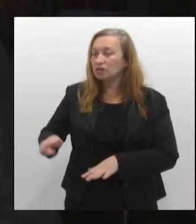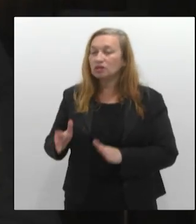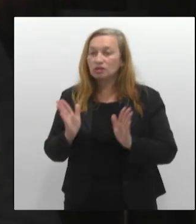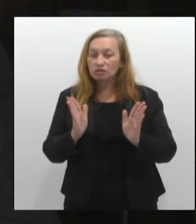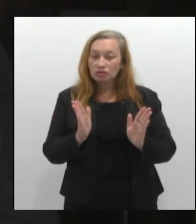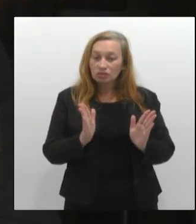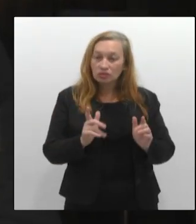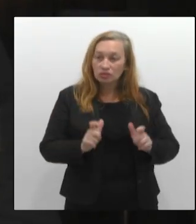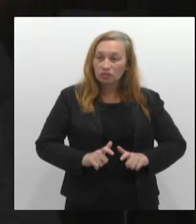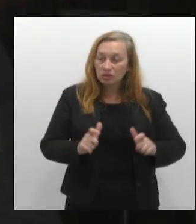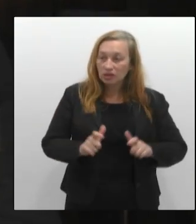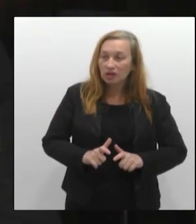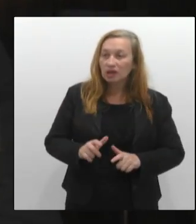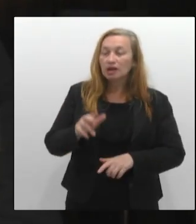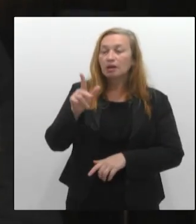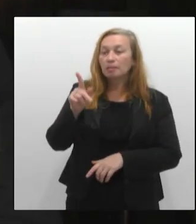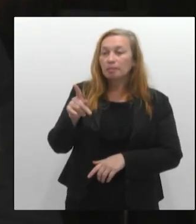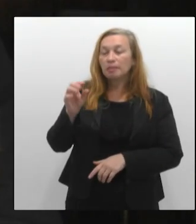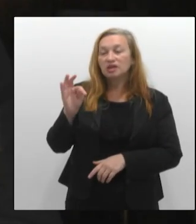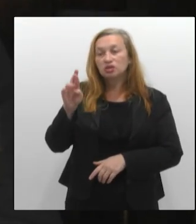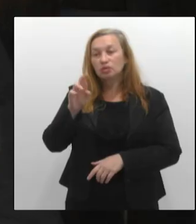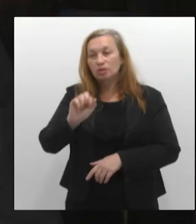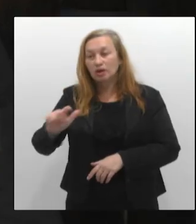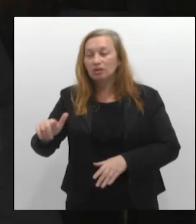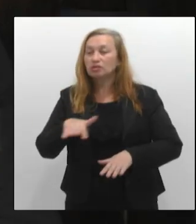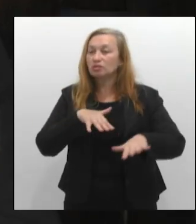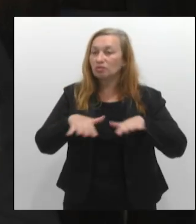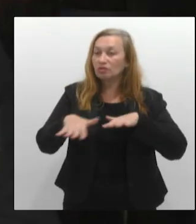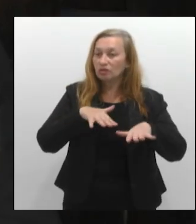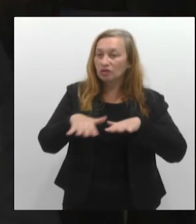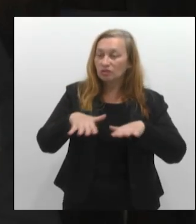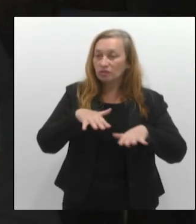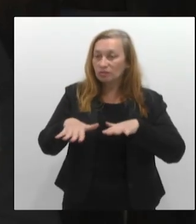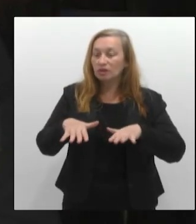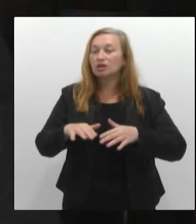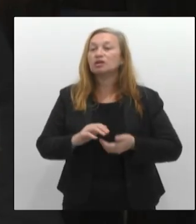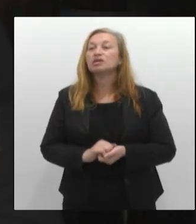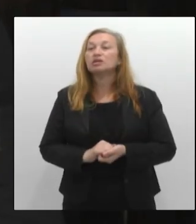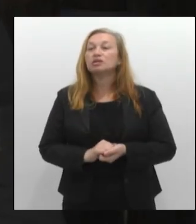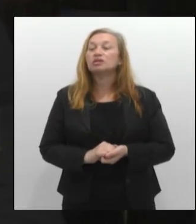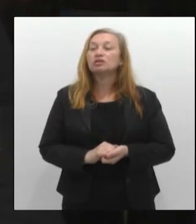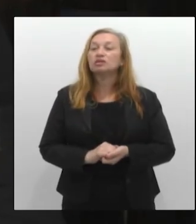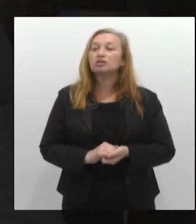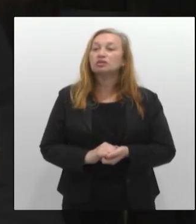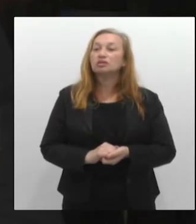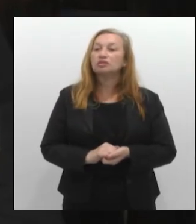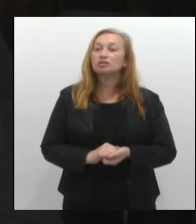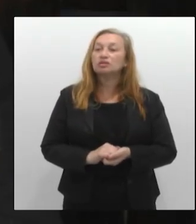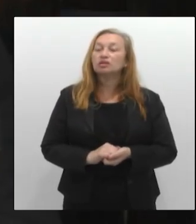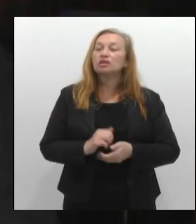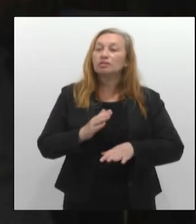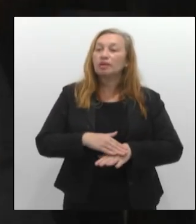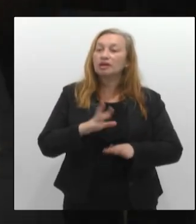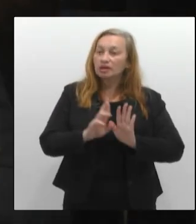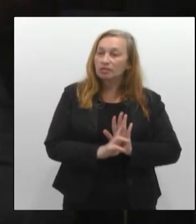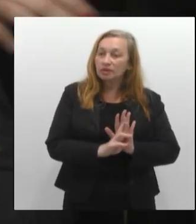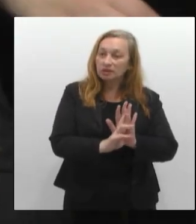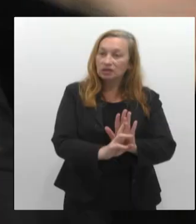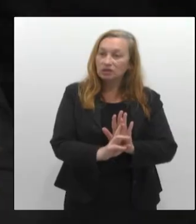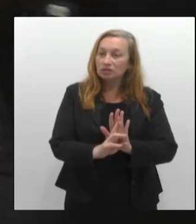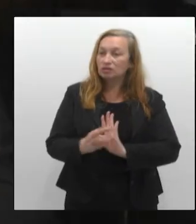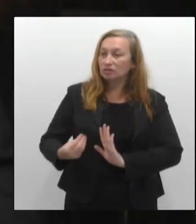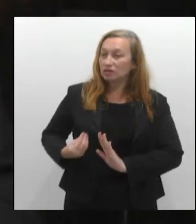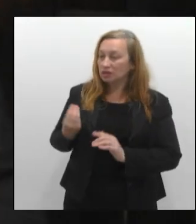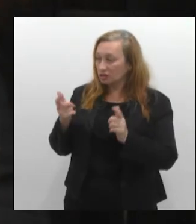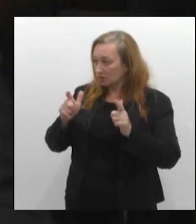e leigas de pastorais, de movimentos, de irmandades e demais representantes